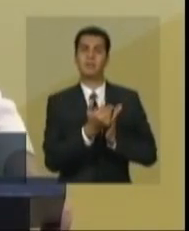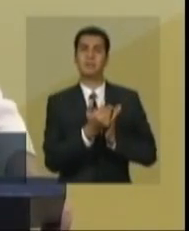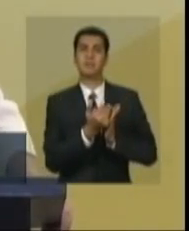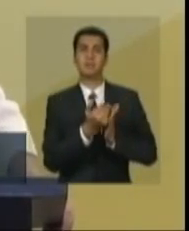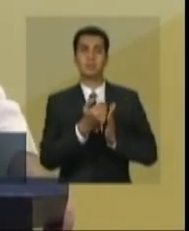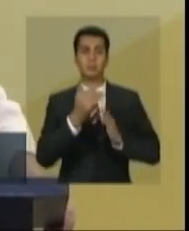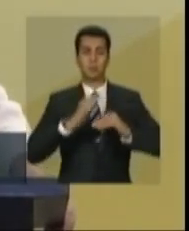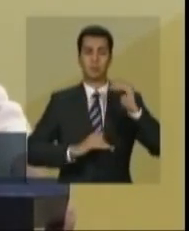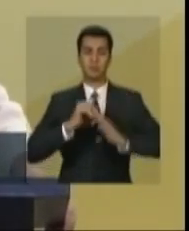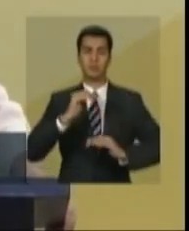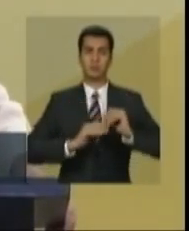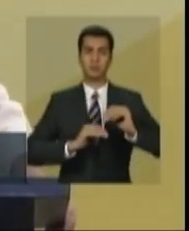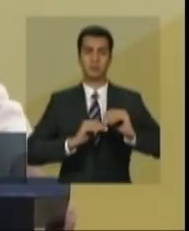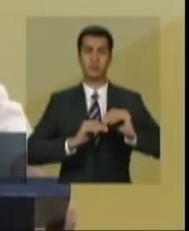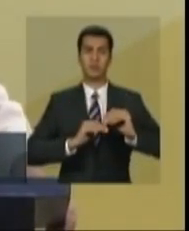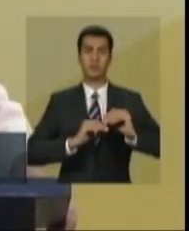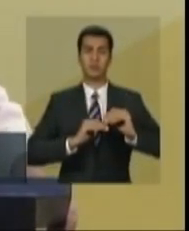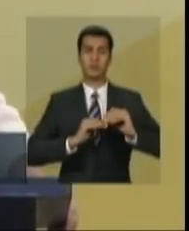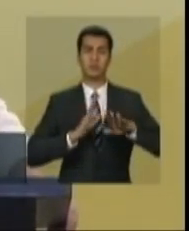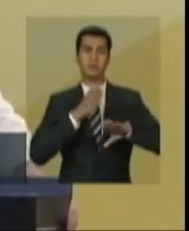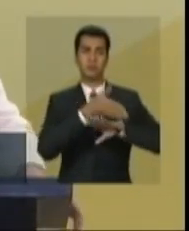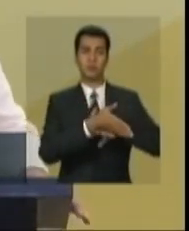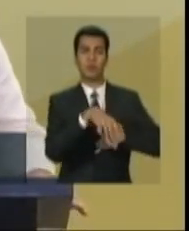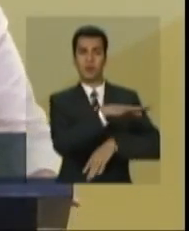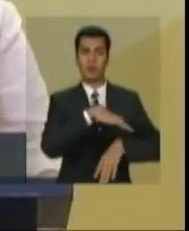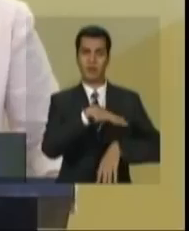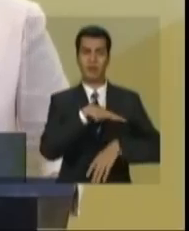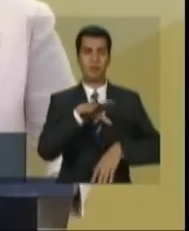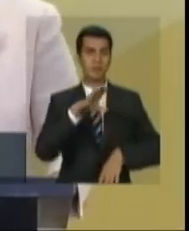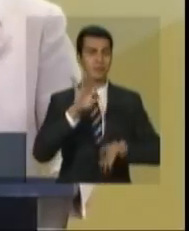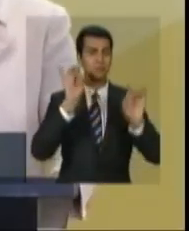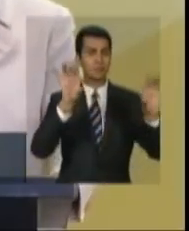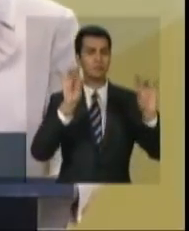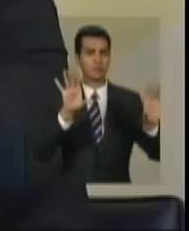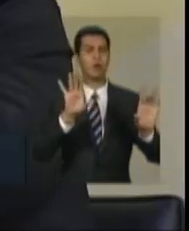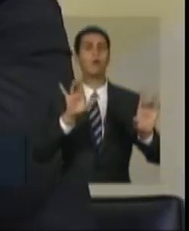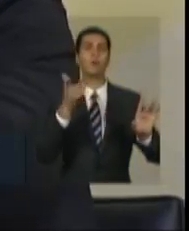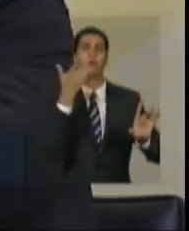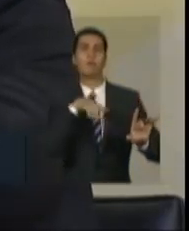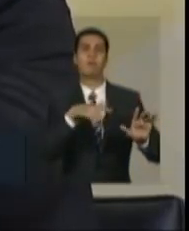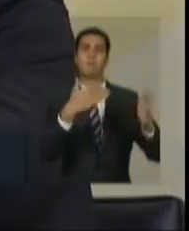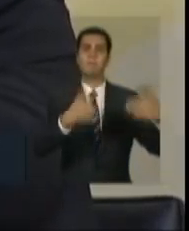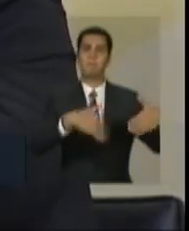que atuarem em áreas prioritárias. Vamos!